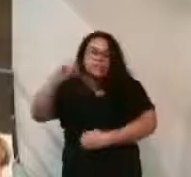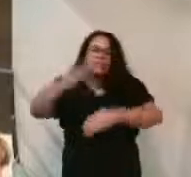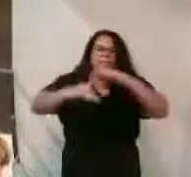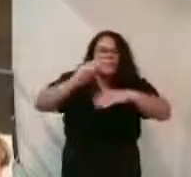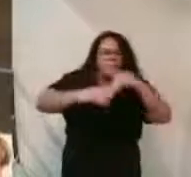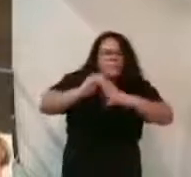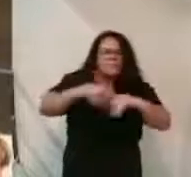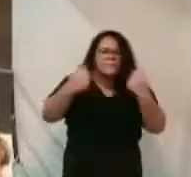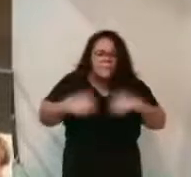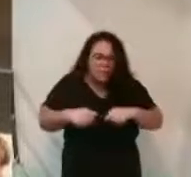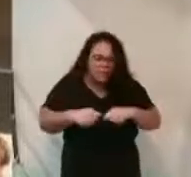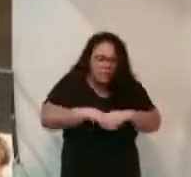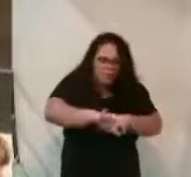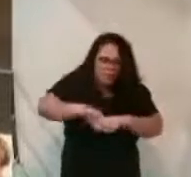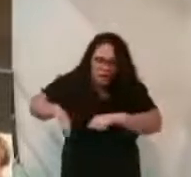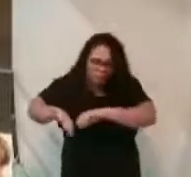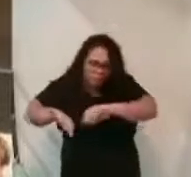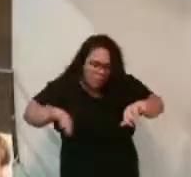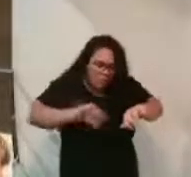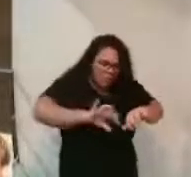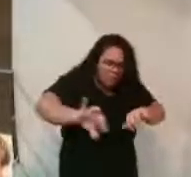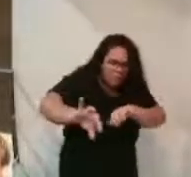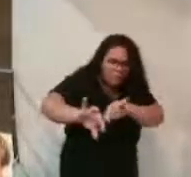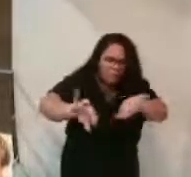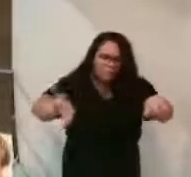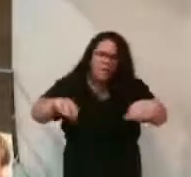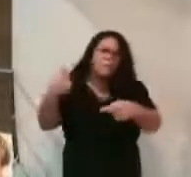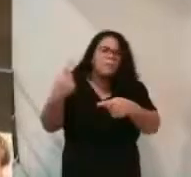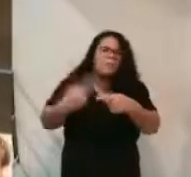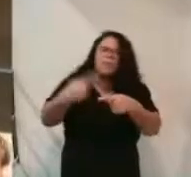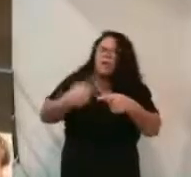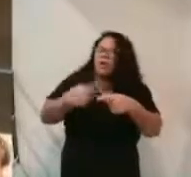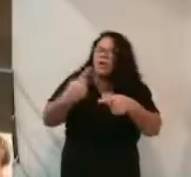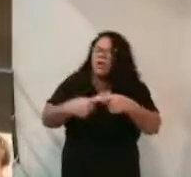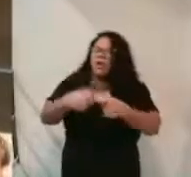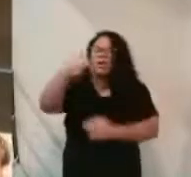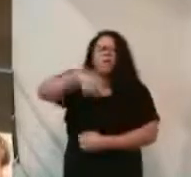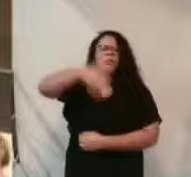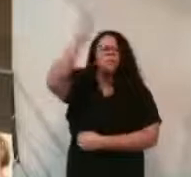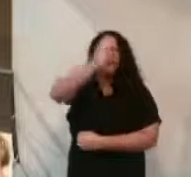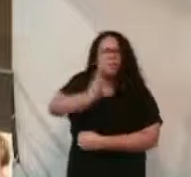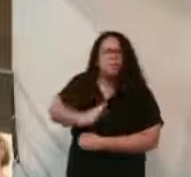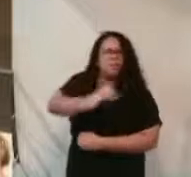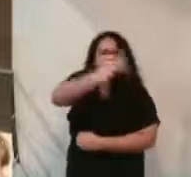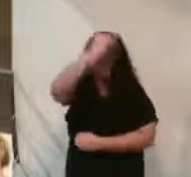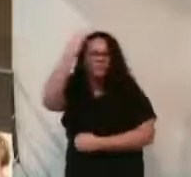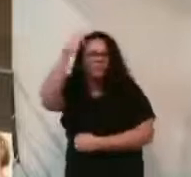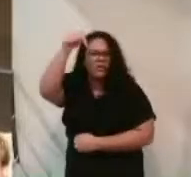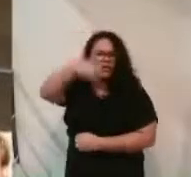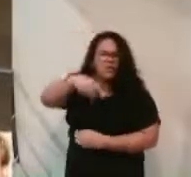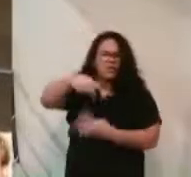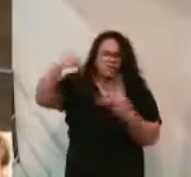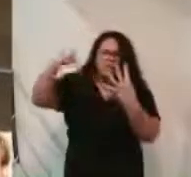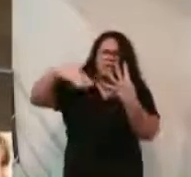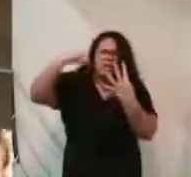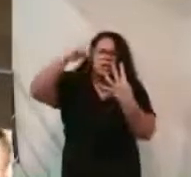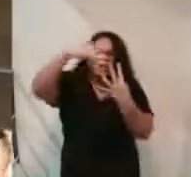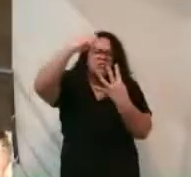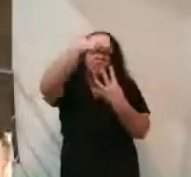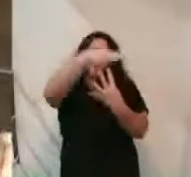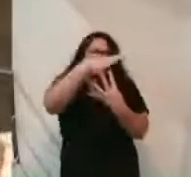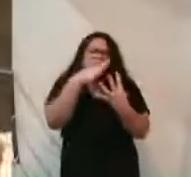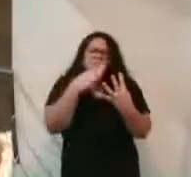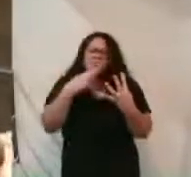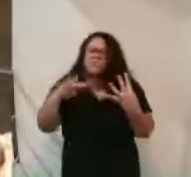para reciclar. Só porque o brasileiro não tem a cultura de fazer cultura seletiva,